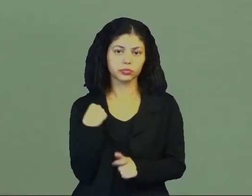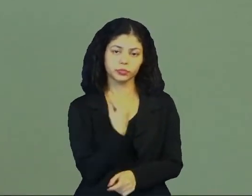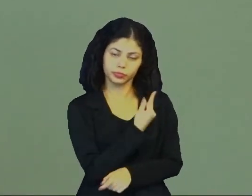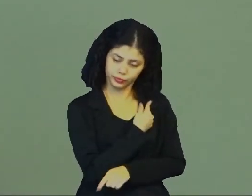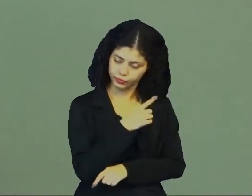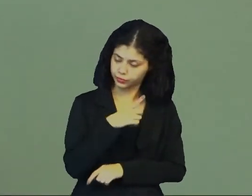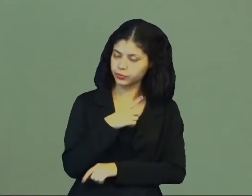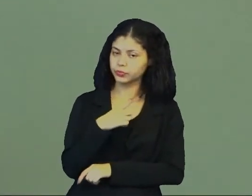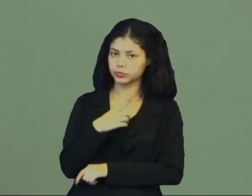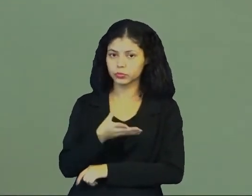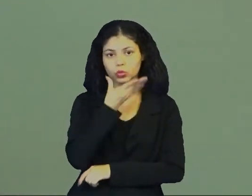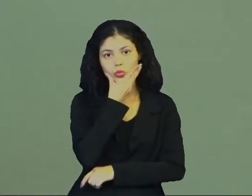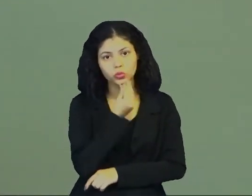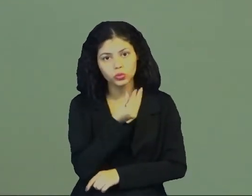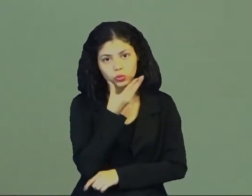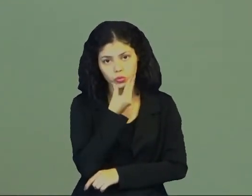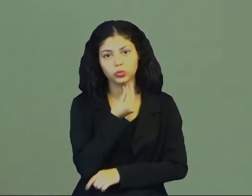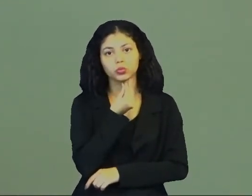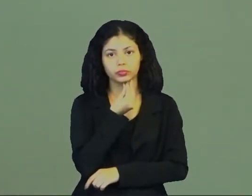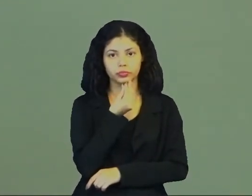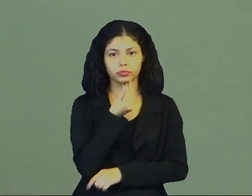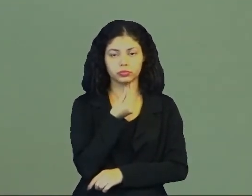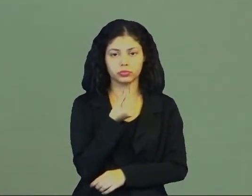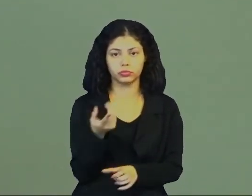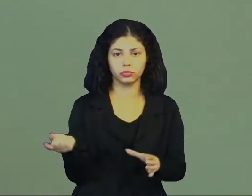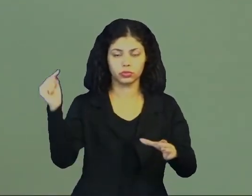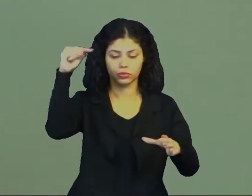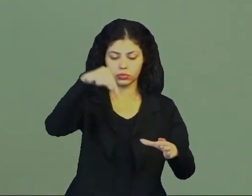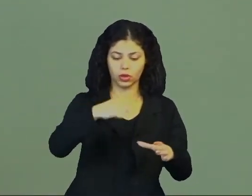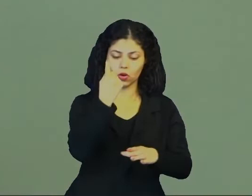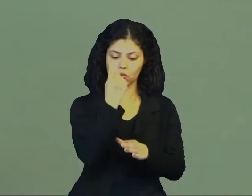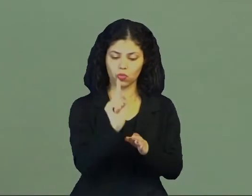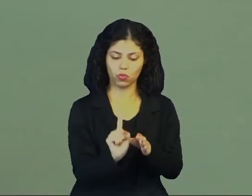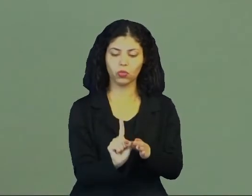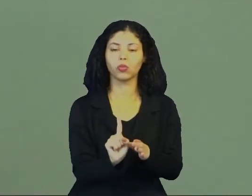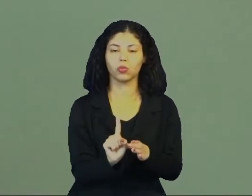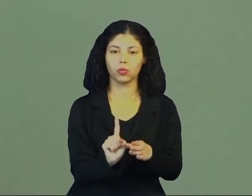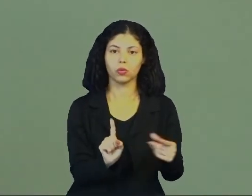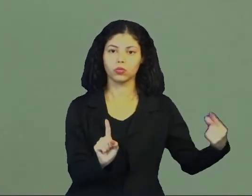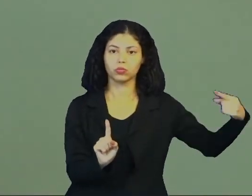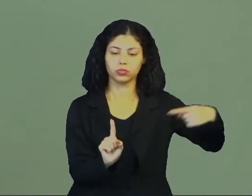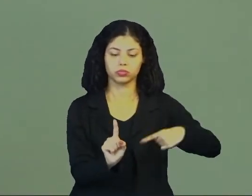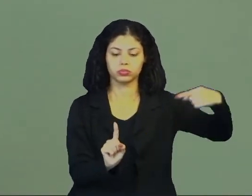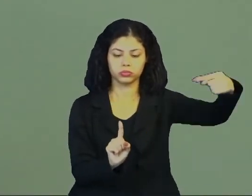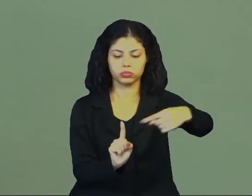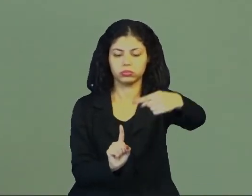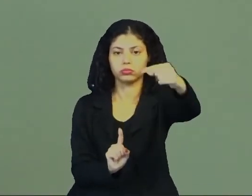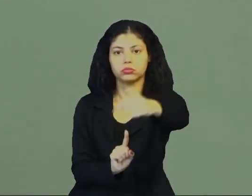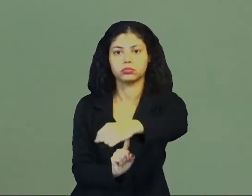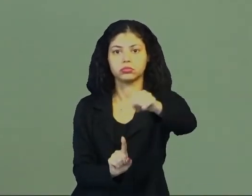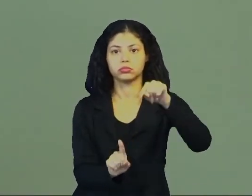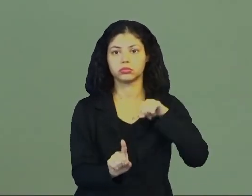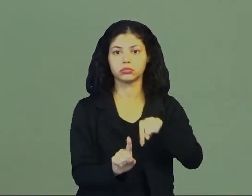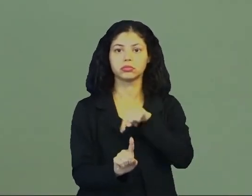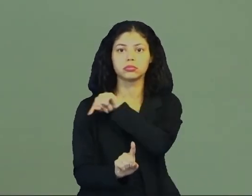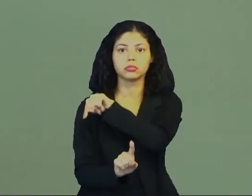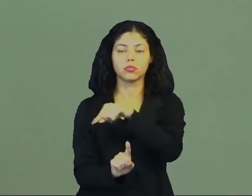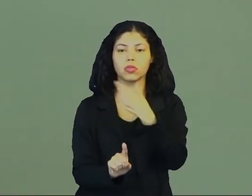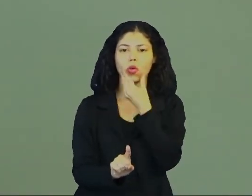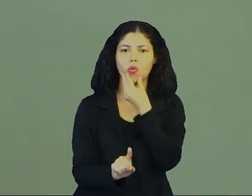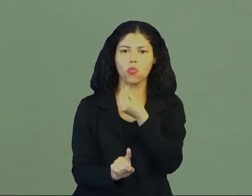temos aí o homem no centro das coisas, né? Uma atenção mais para o homem, diferente aí